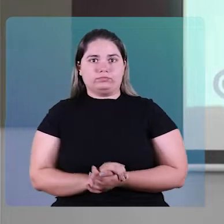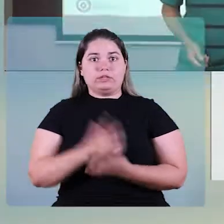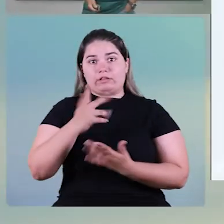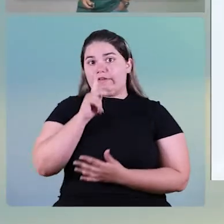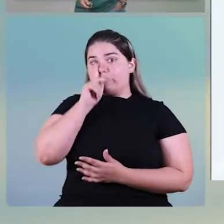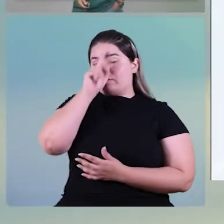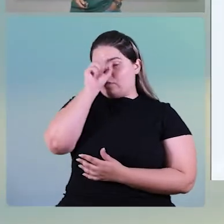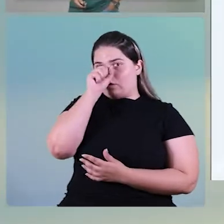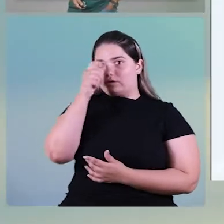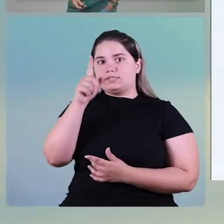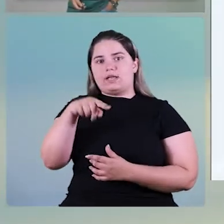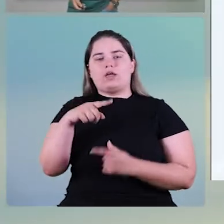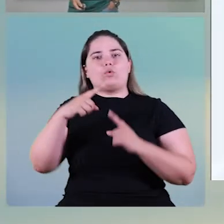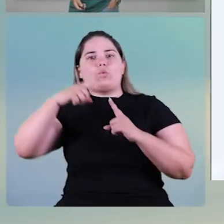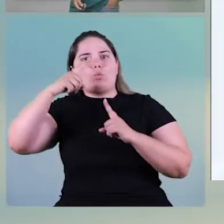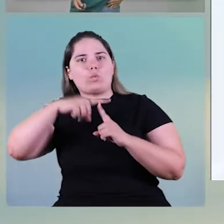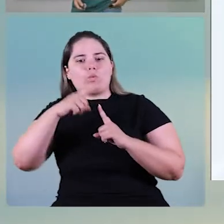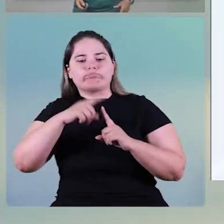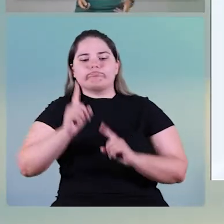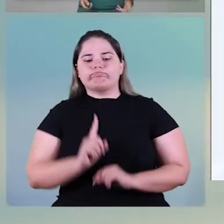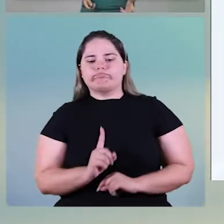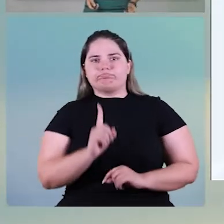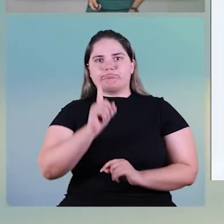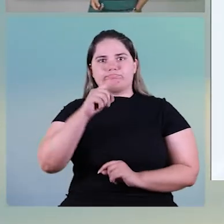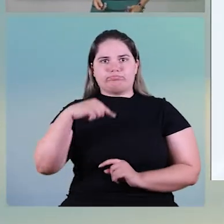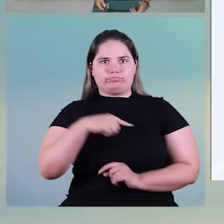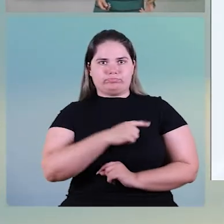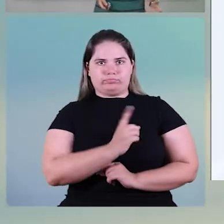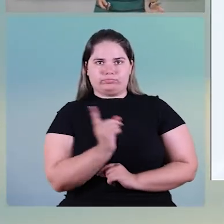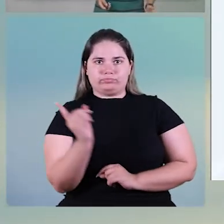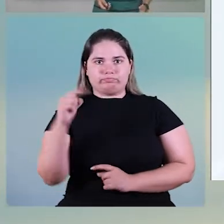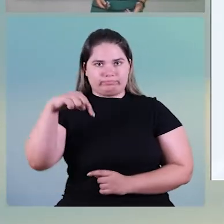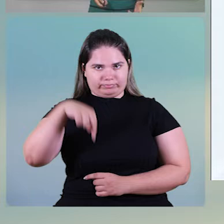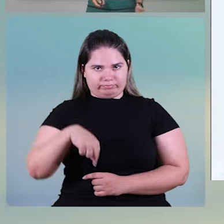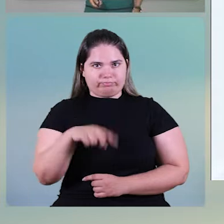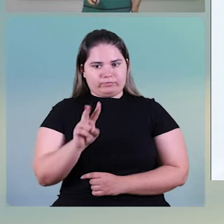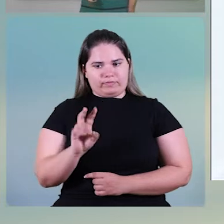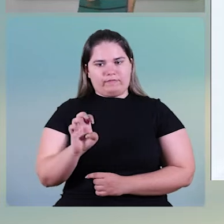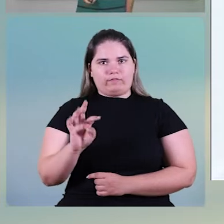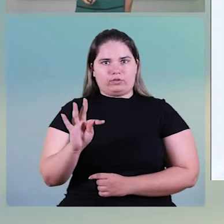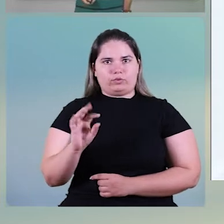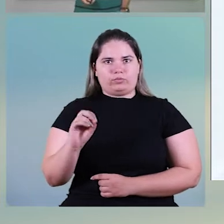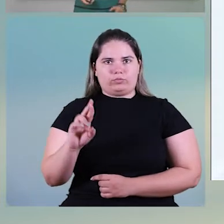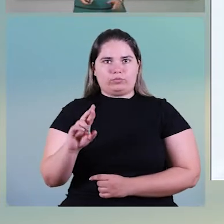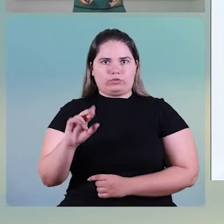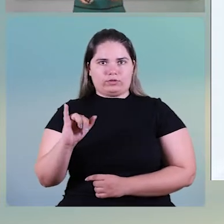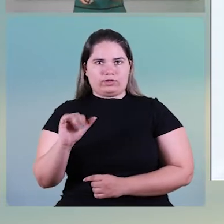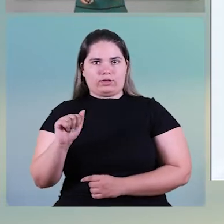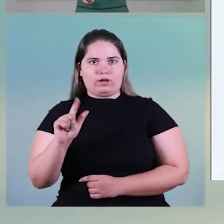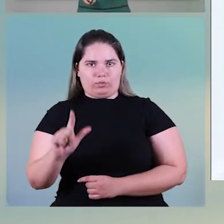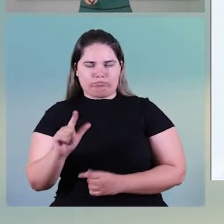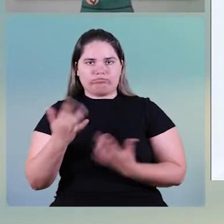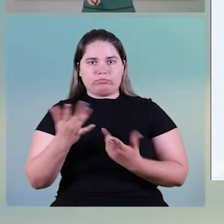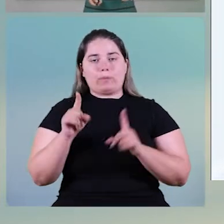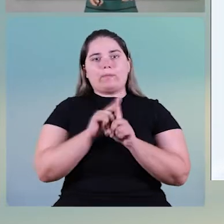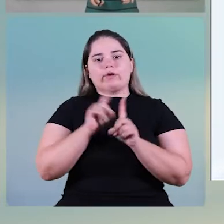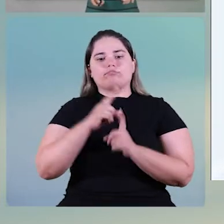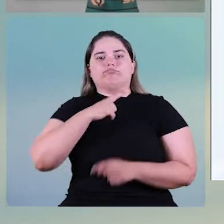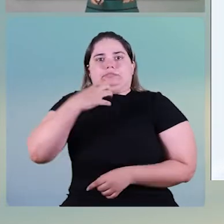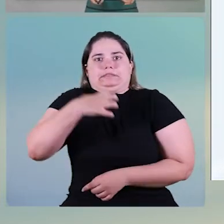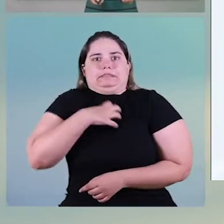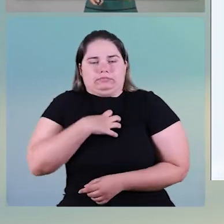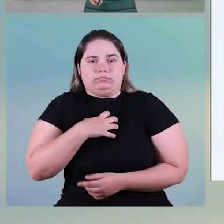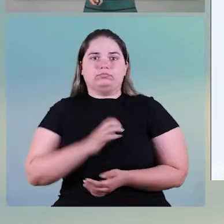Então, força é uma grandeza física, vetorial, porque ela tem intensidade, direção e sentido, que tem a